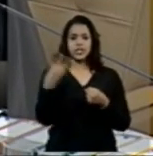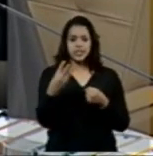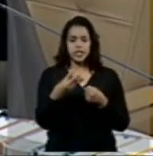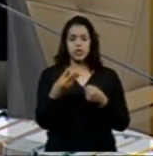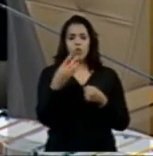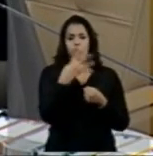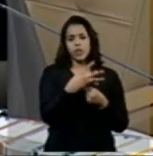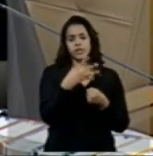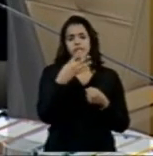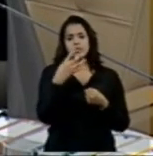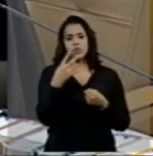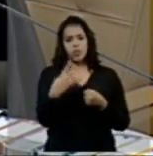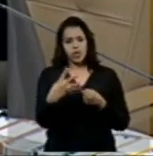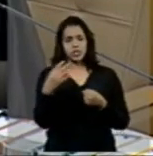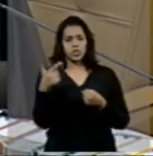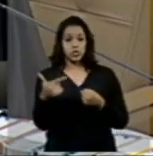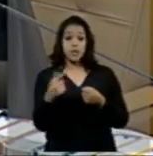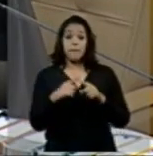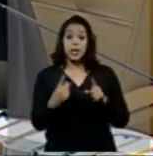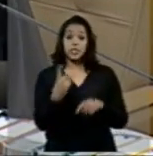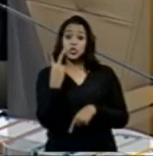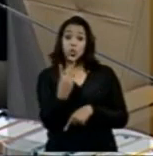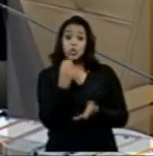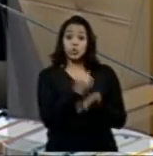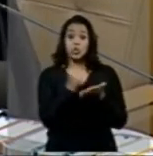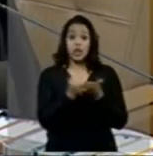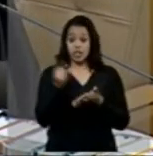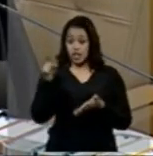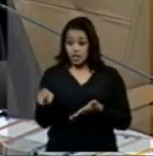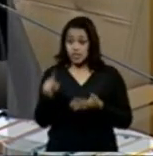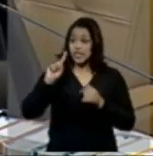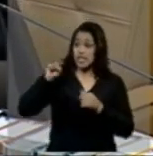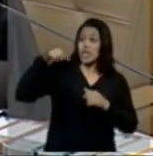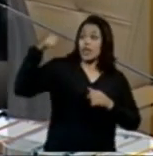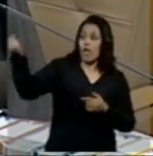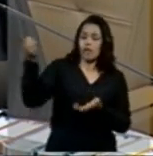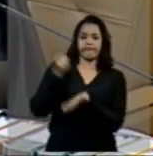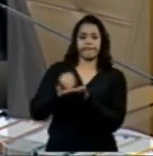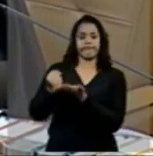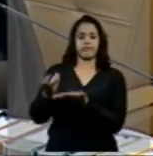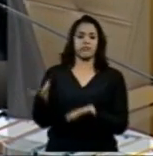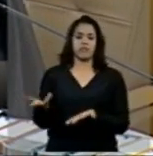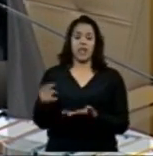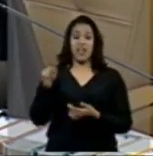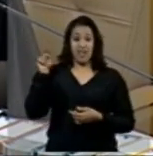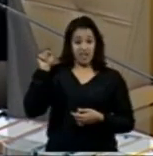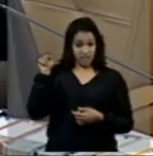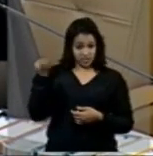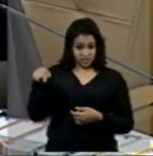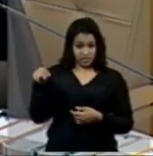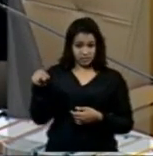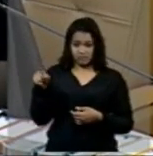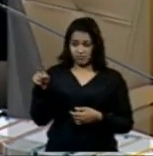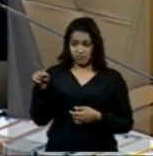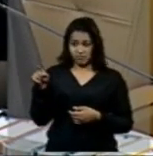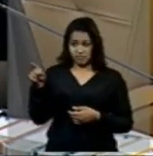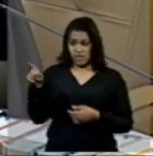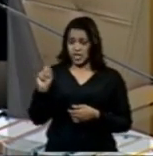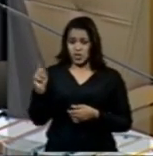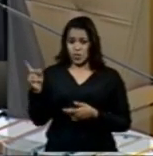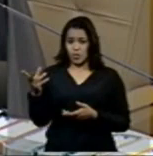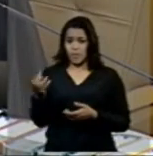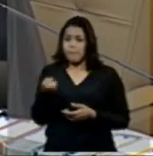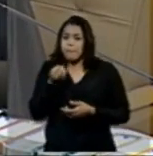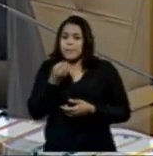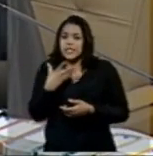442 da CLT, mas a dois contratos diversos que envolvem um terceiro. Este, embora não seja beneficiário final da prestação de